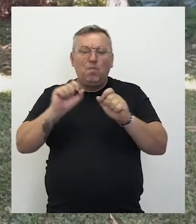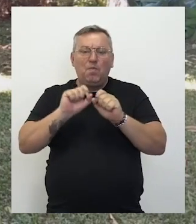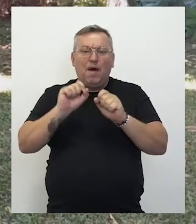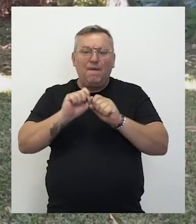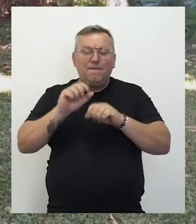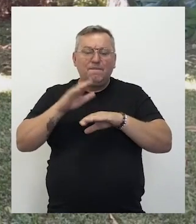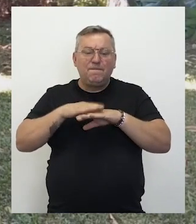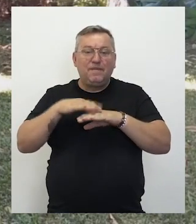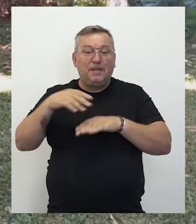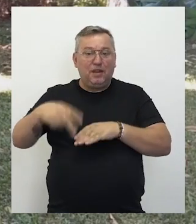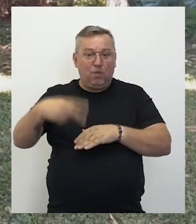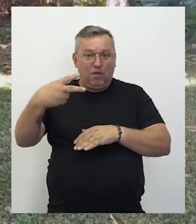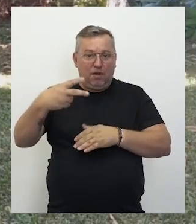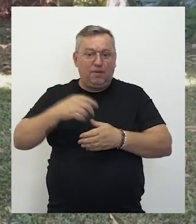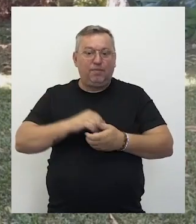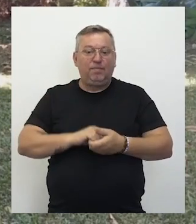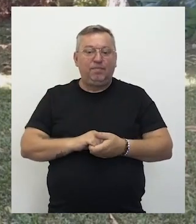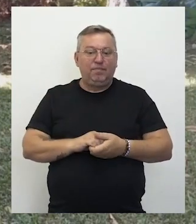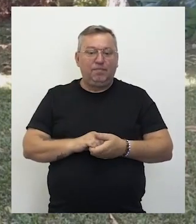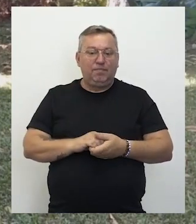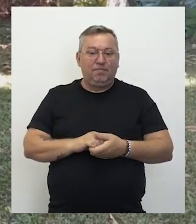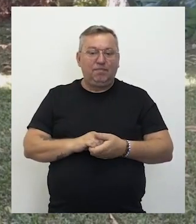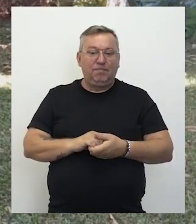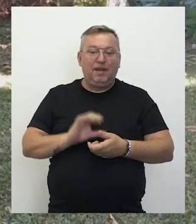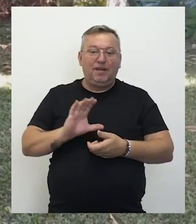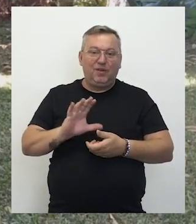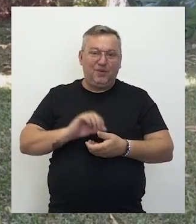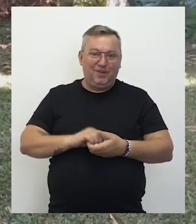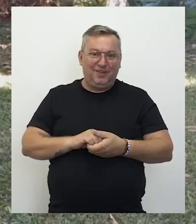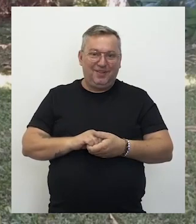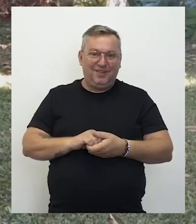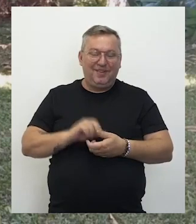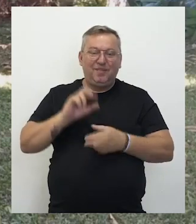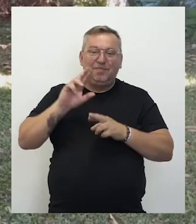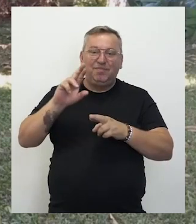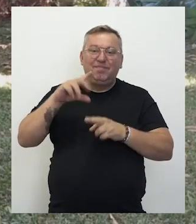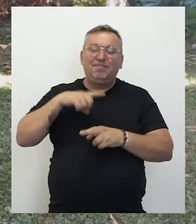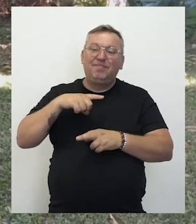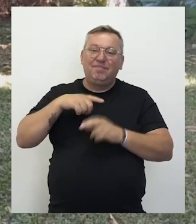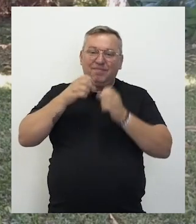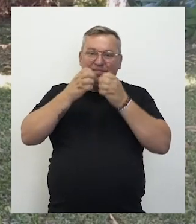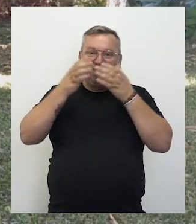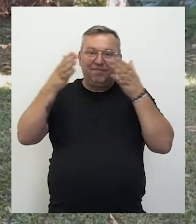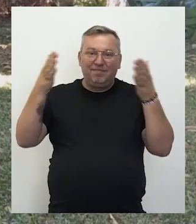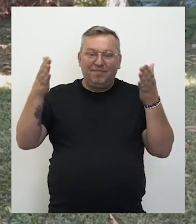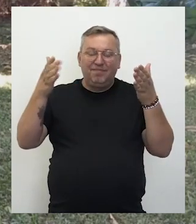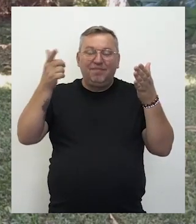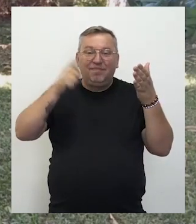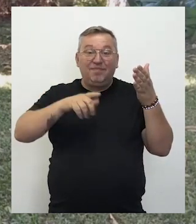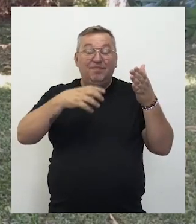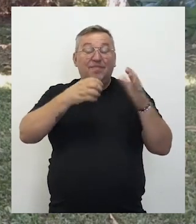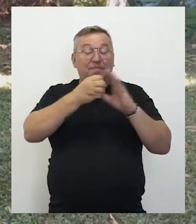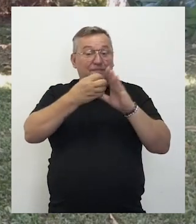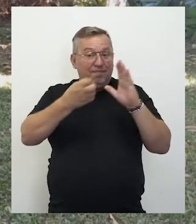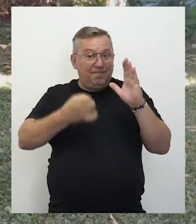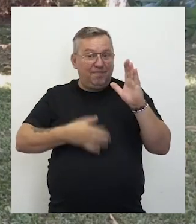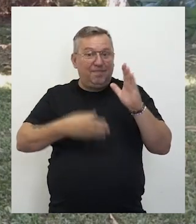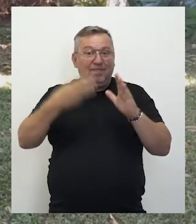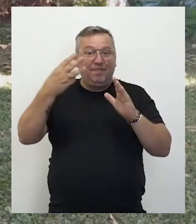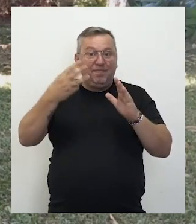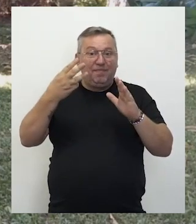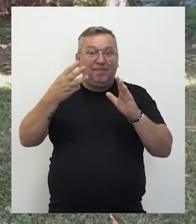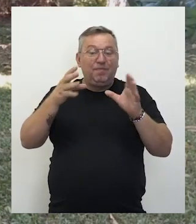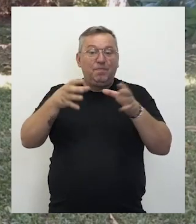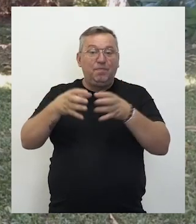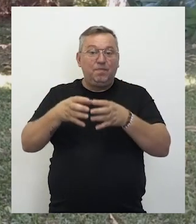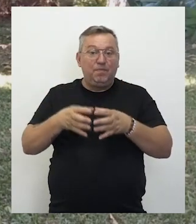atividade secundária. É isso. Espero que tenham ficado claras as características desses 3